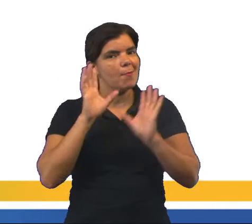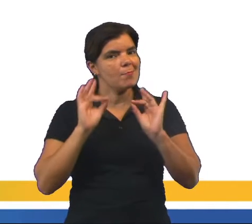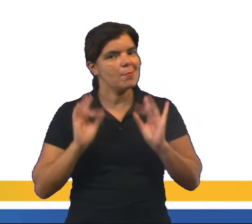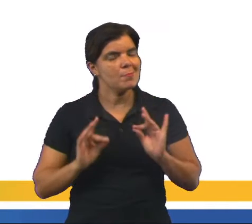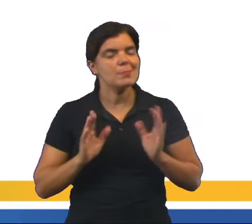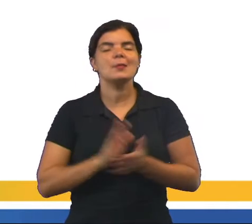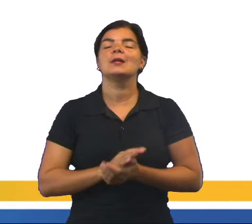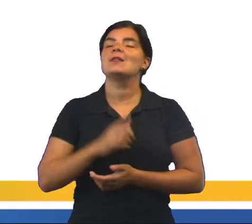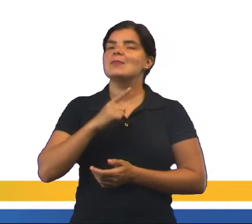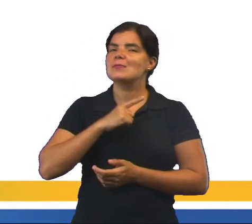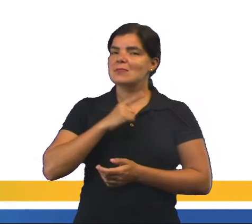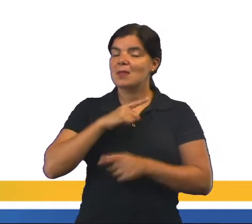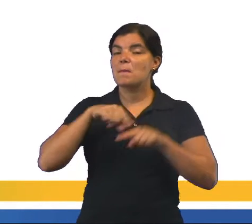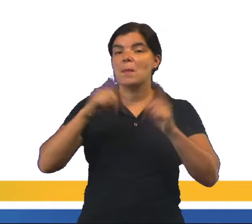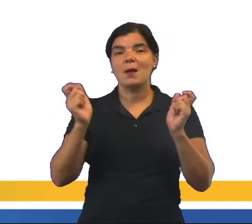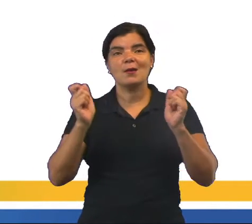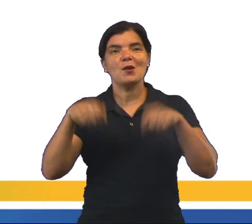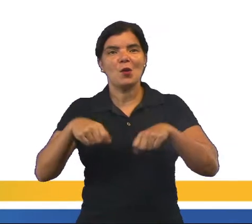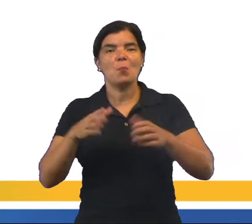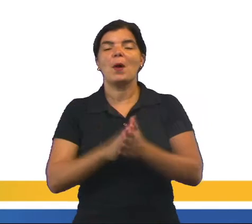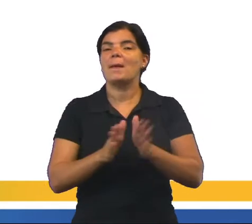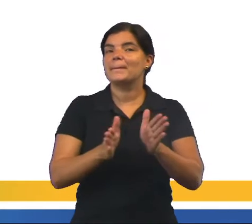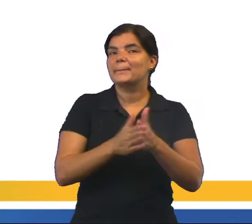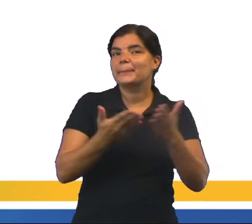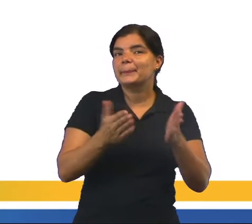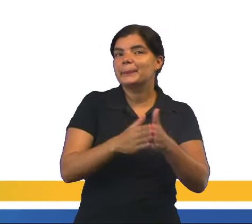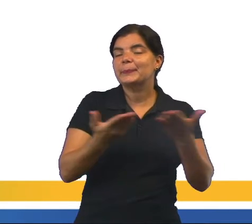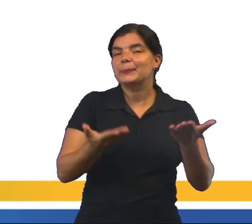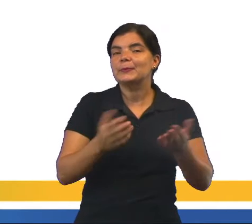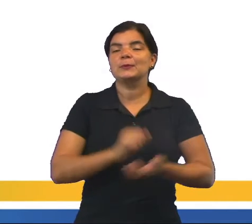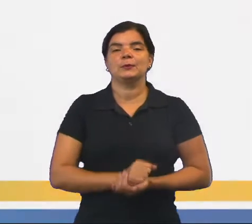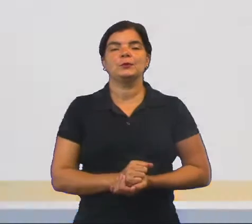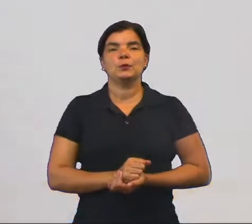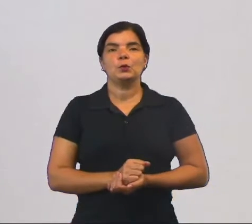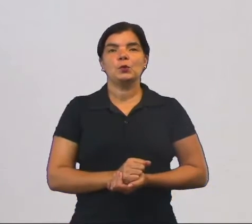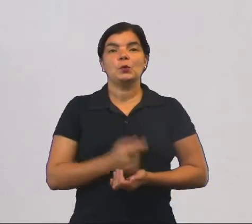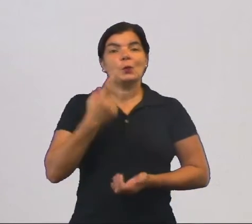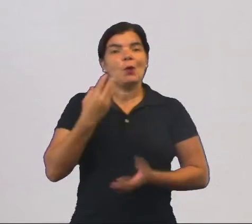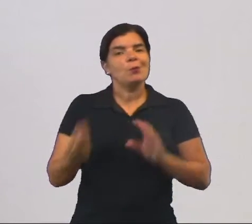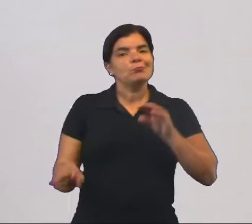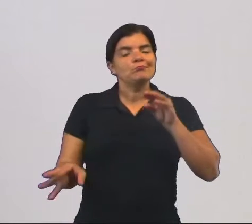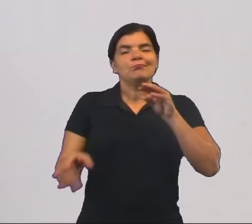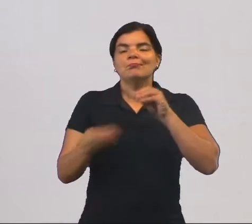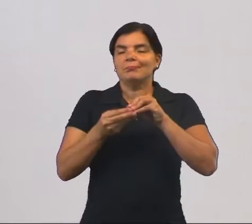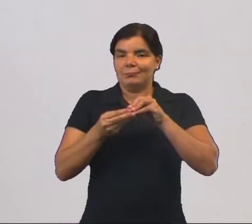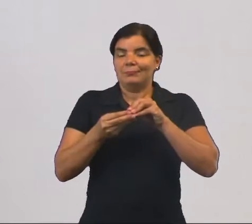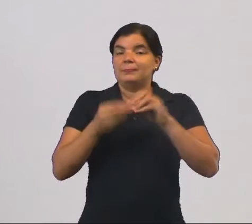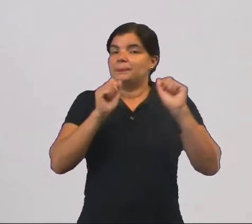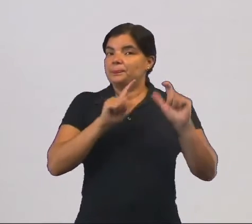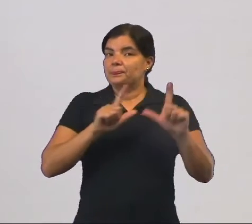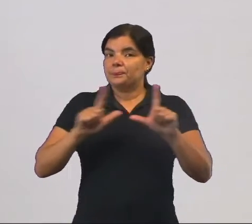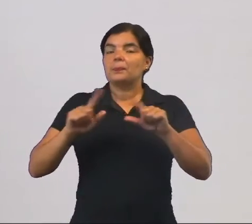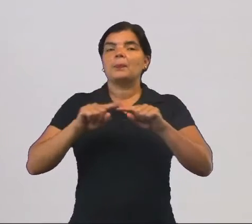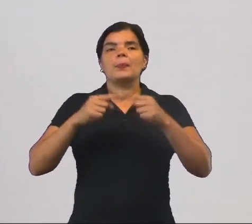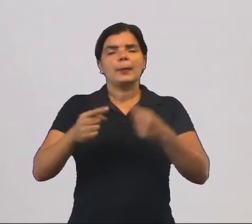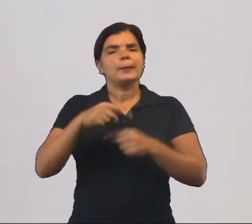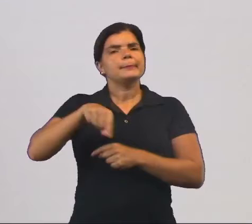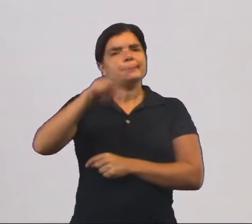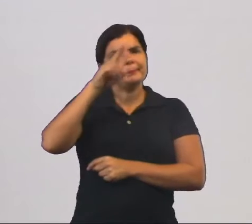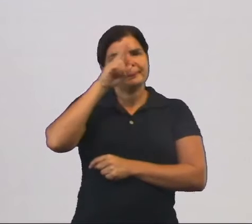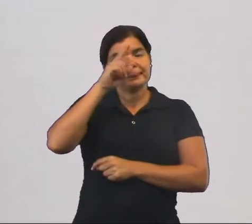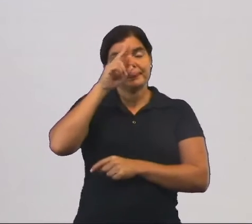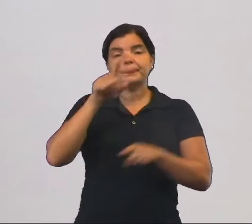detalhe, têm mais possibilidade de ser pobres. E aí não está contido nesse slide, mas é bom